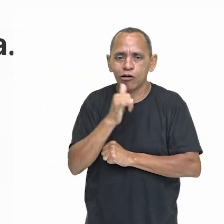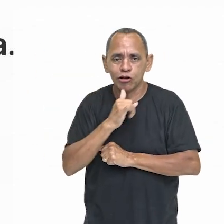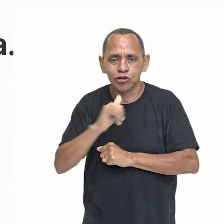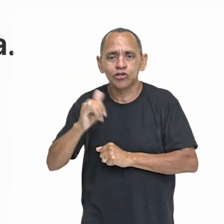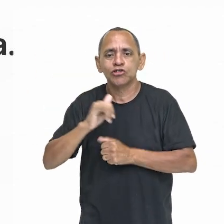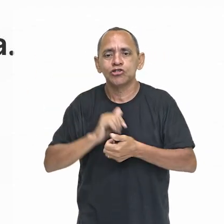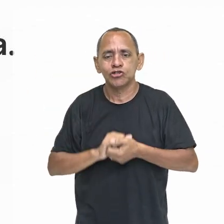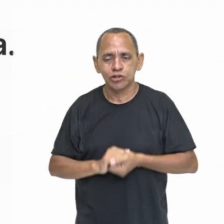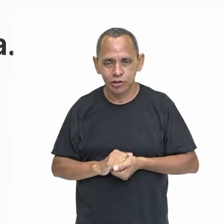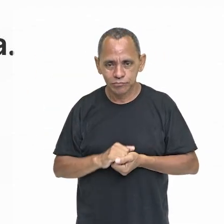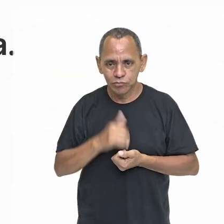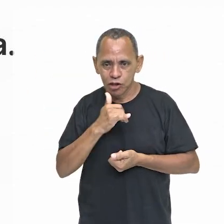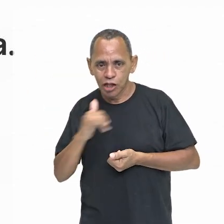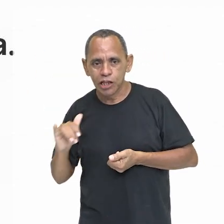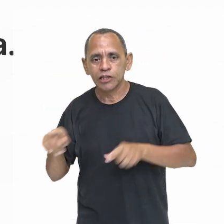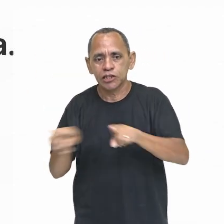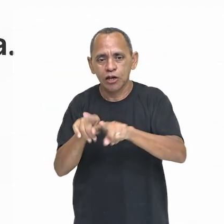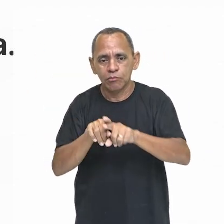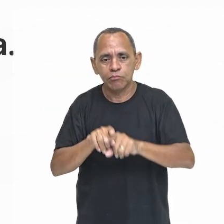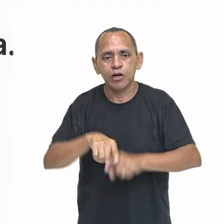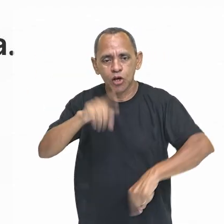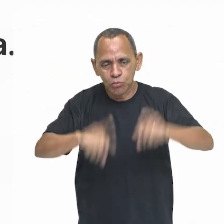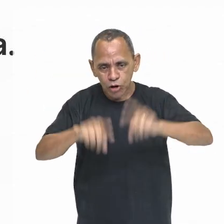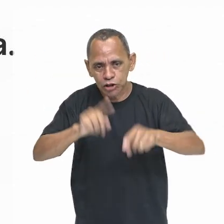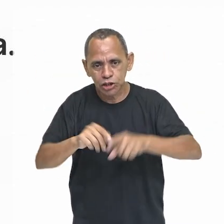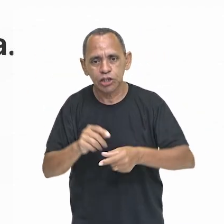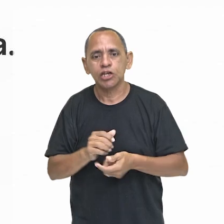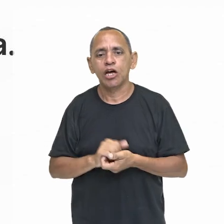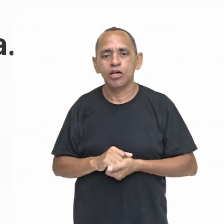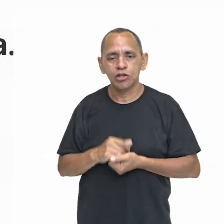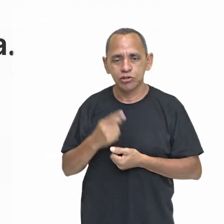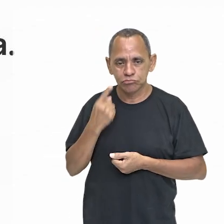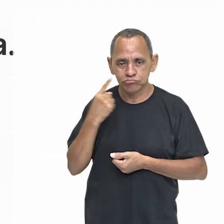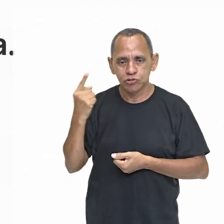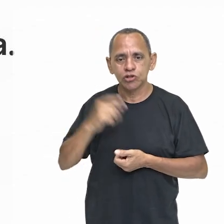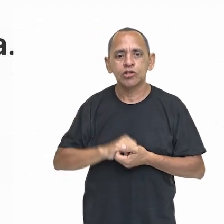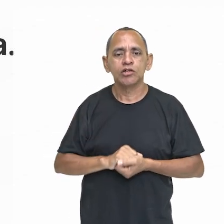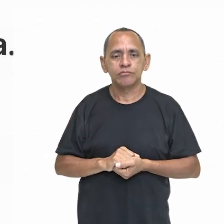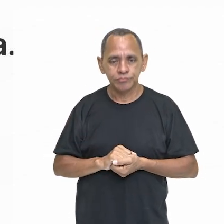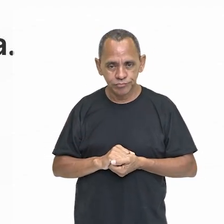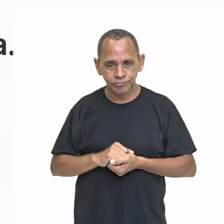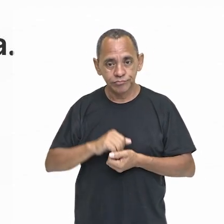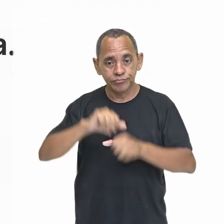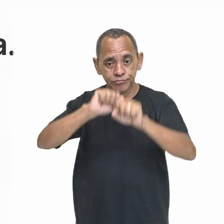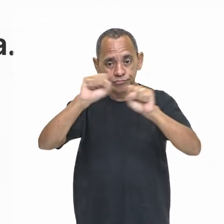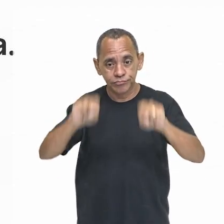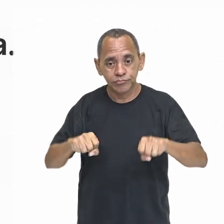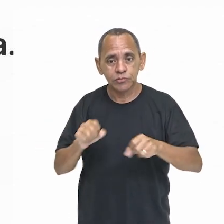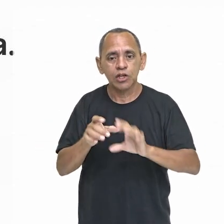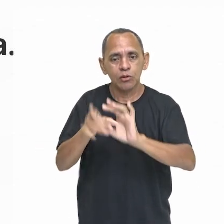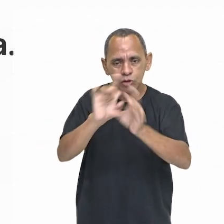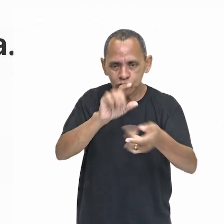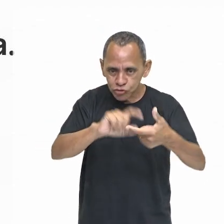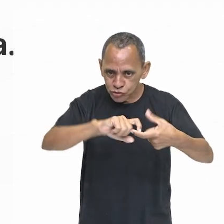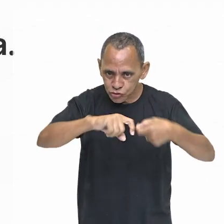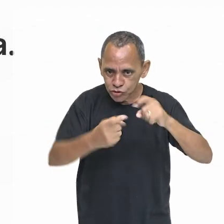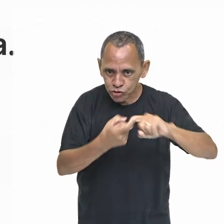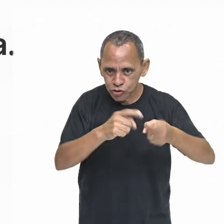componentes eletrônicos, sistemas de automação, eletroquímica e o